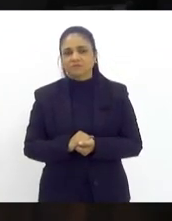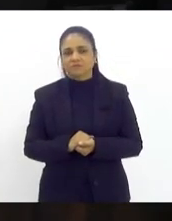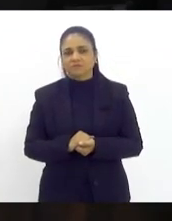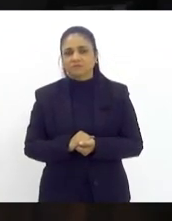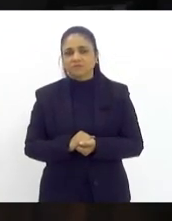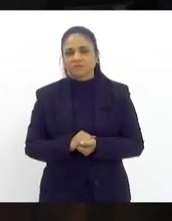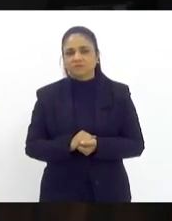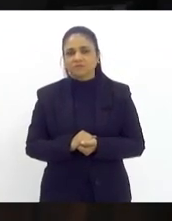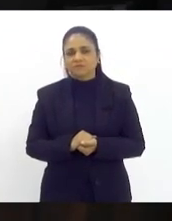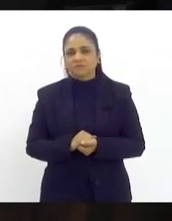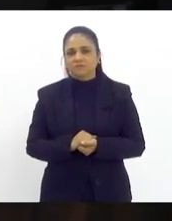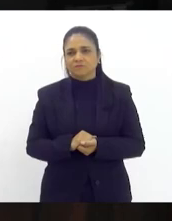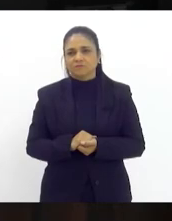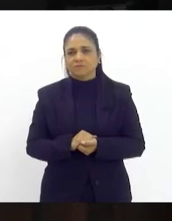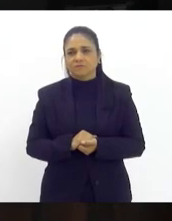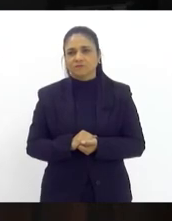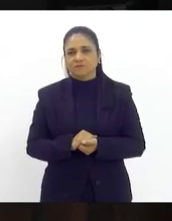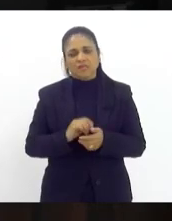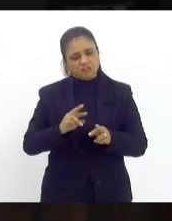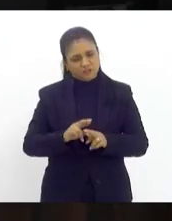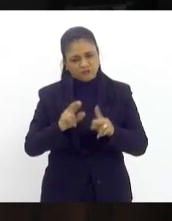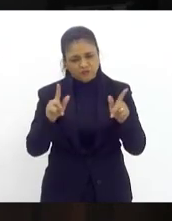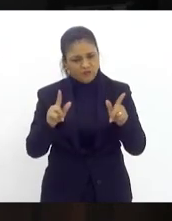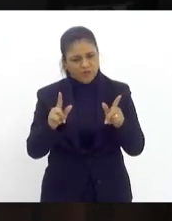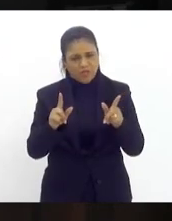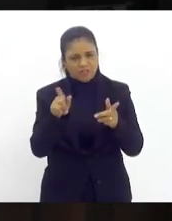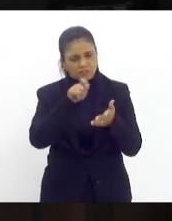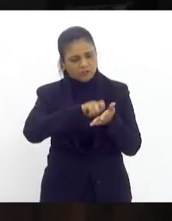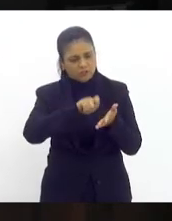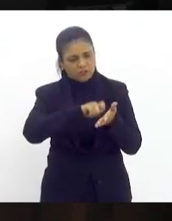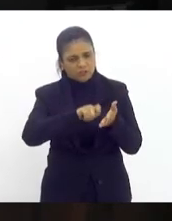que institui é alguma coisa aí diferente né